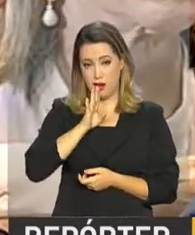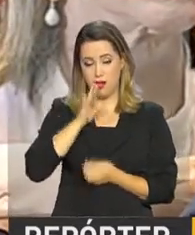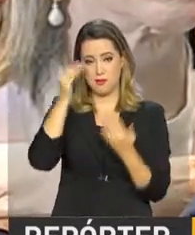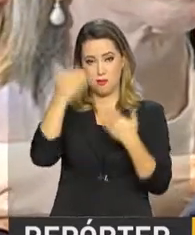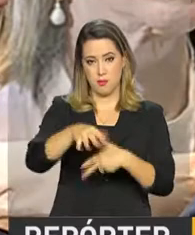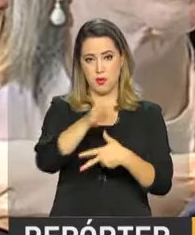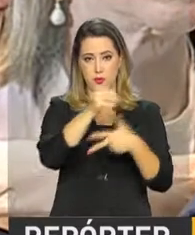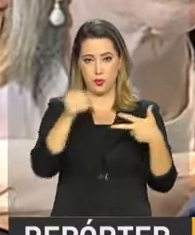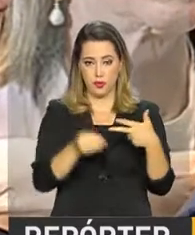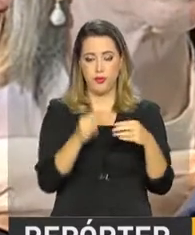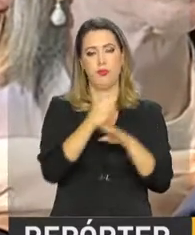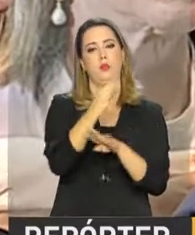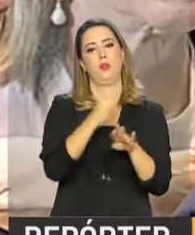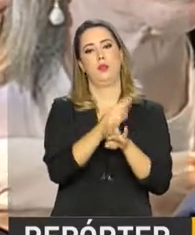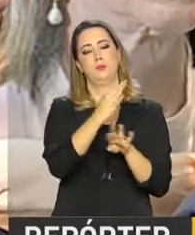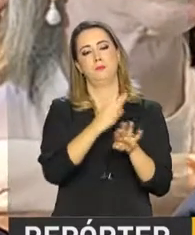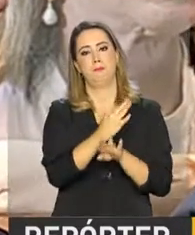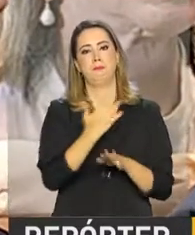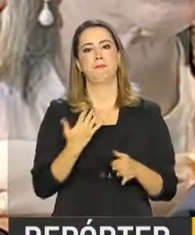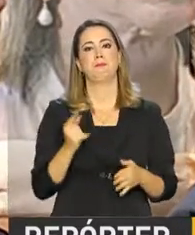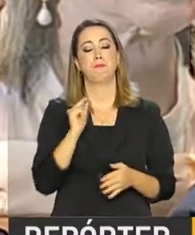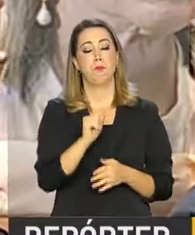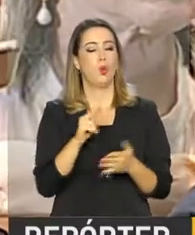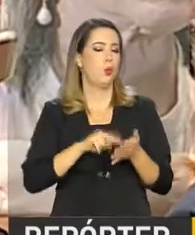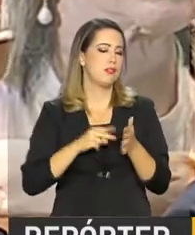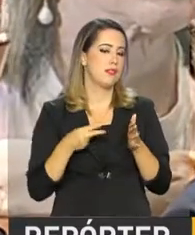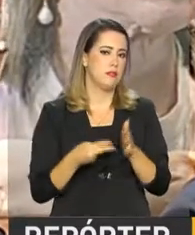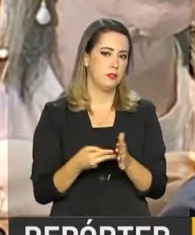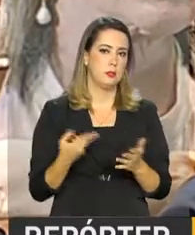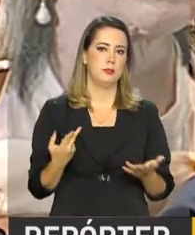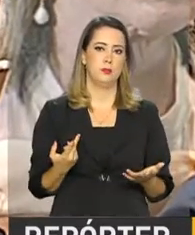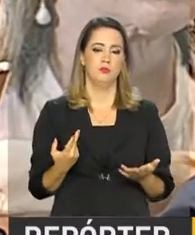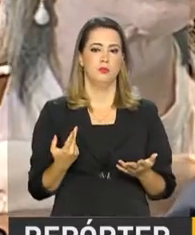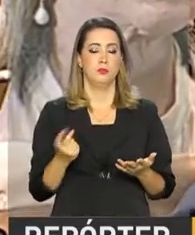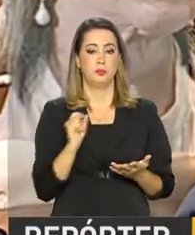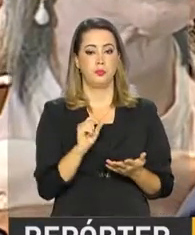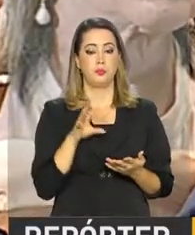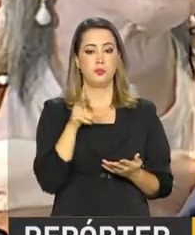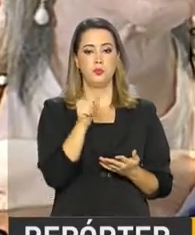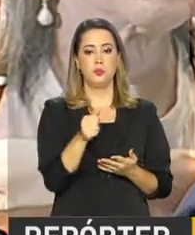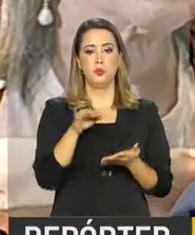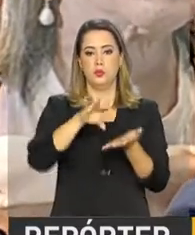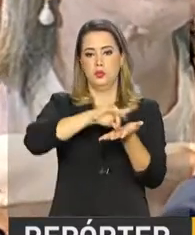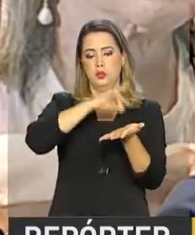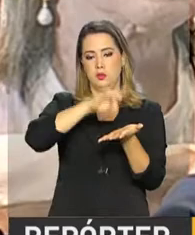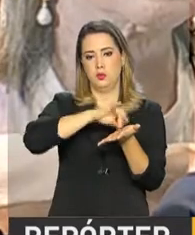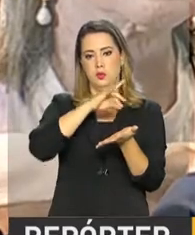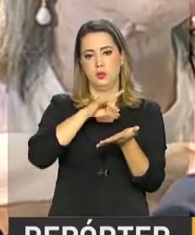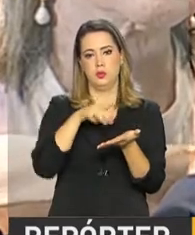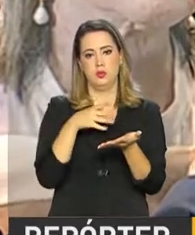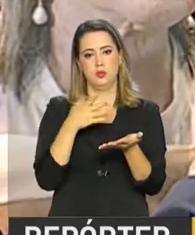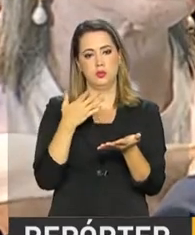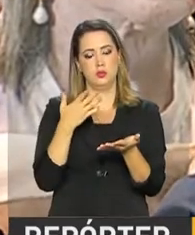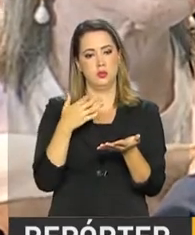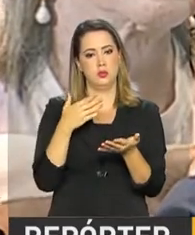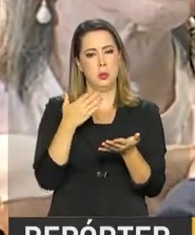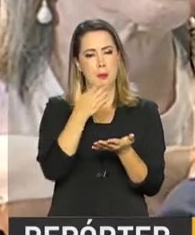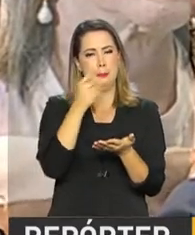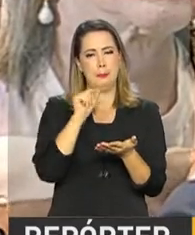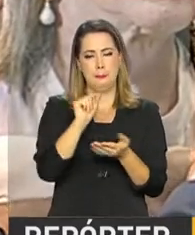sem que comparecessem ao Enem 2017. Ou seja, do total de inscritos, a